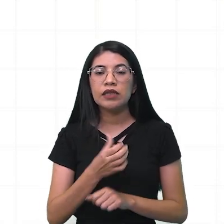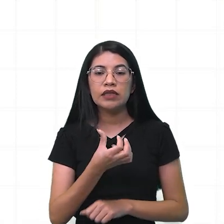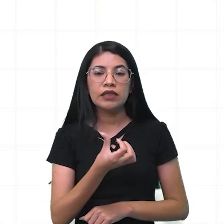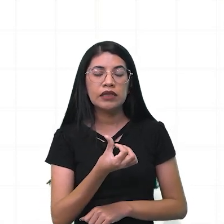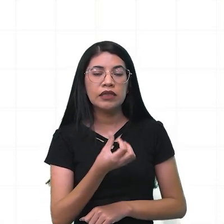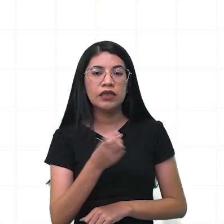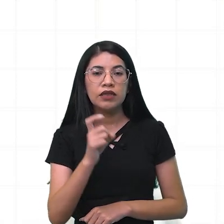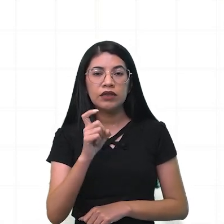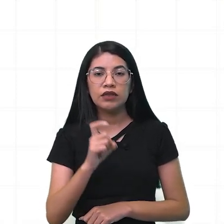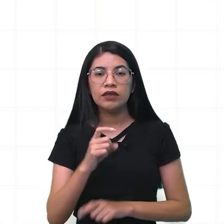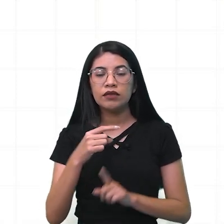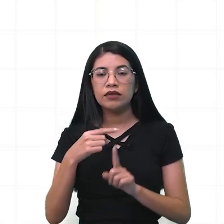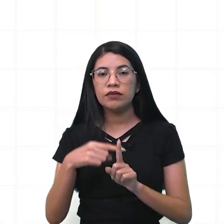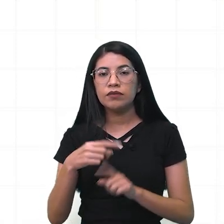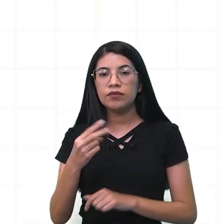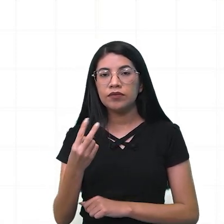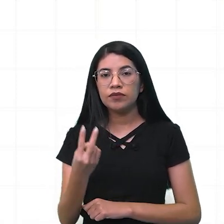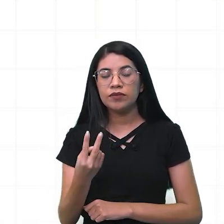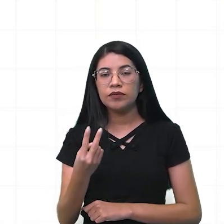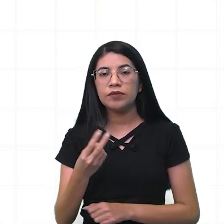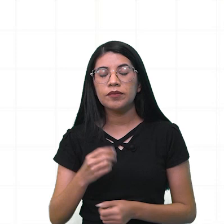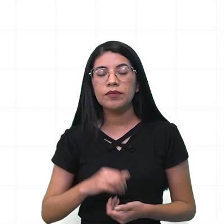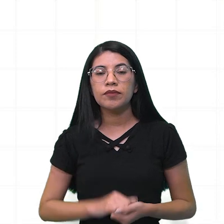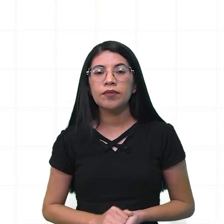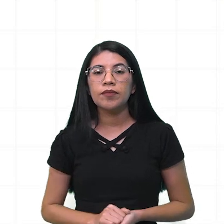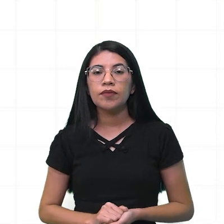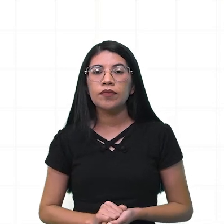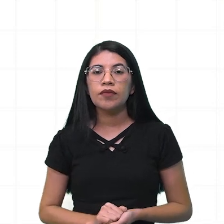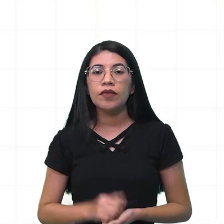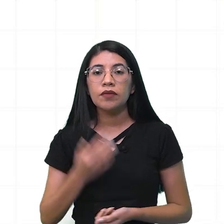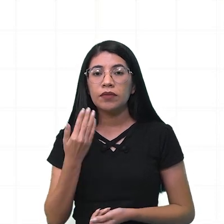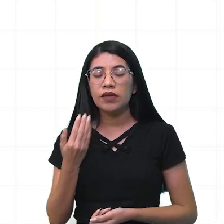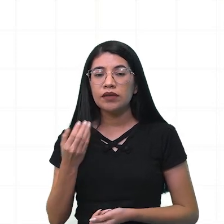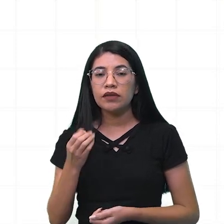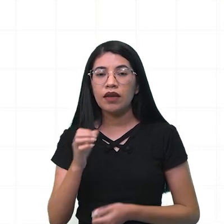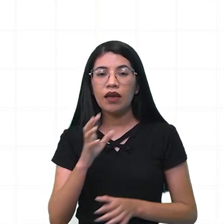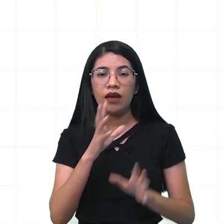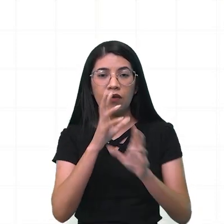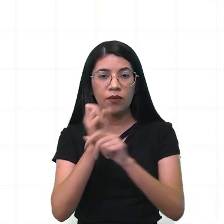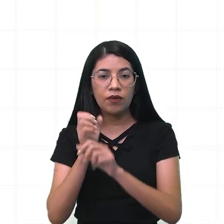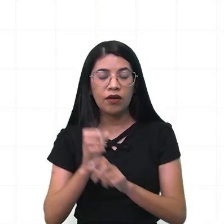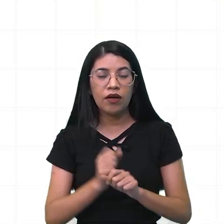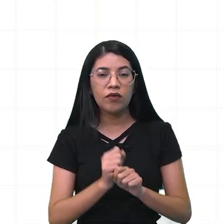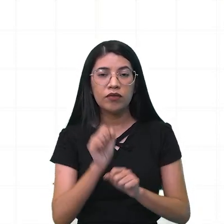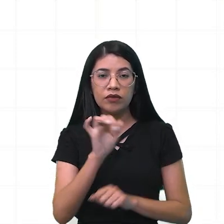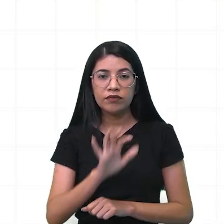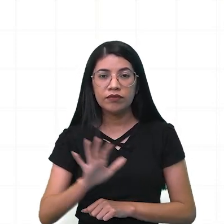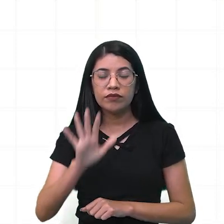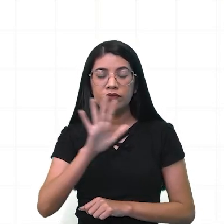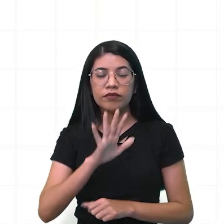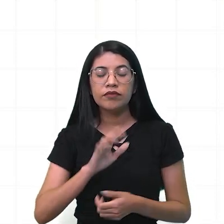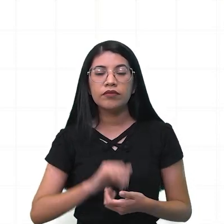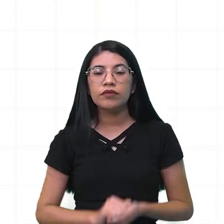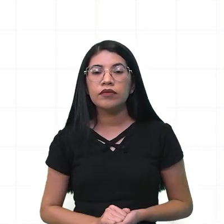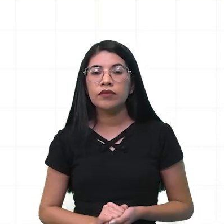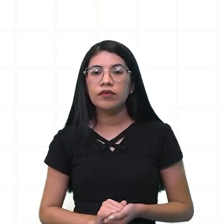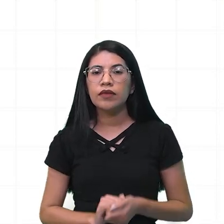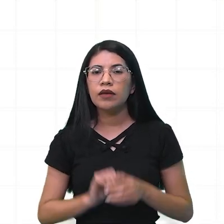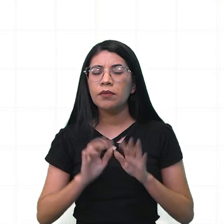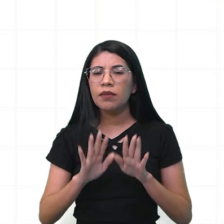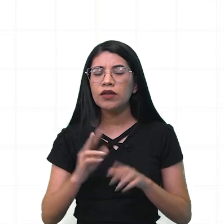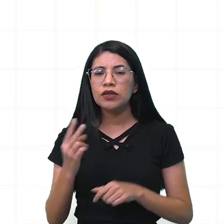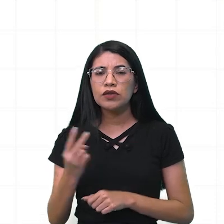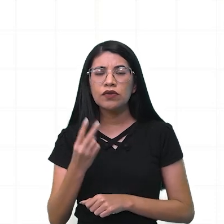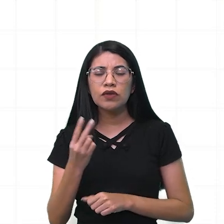6x mais 2. Esse é o perímetro da figura. Ah, professor, mas qual é o